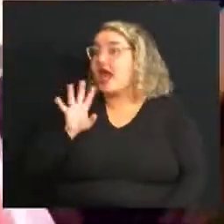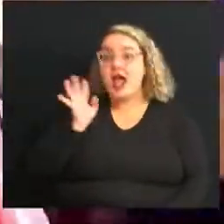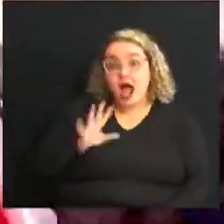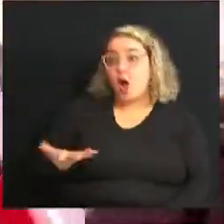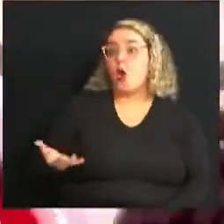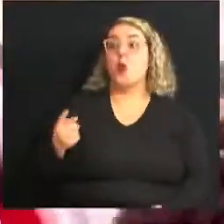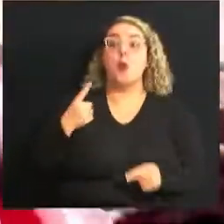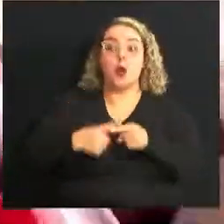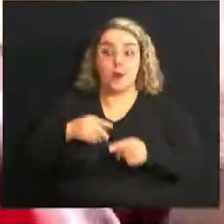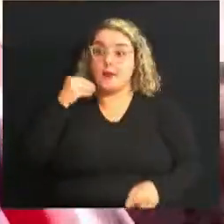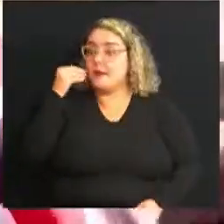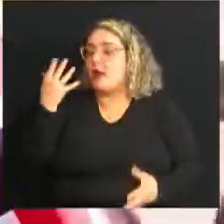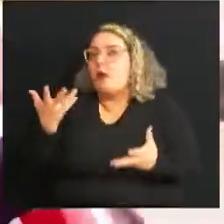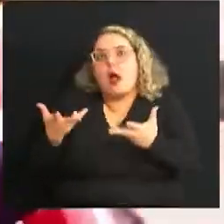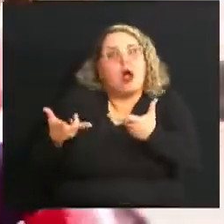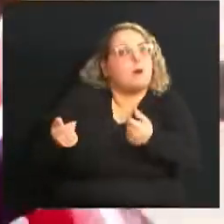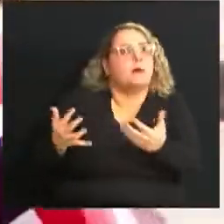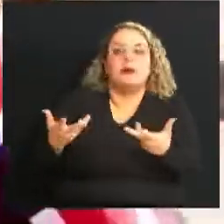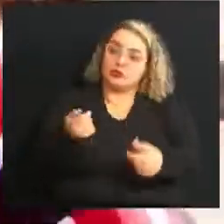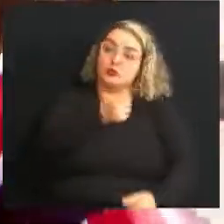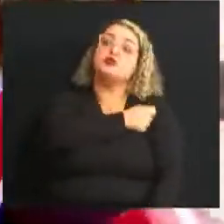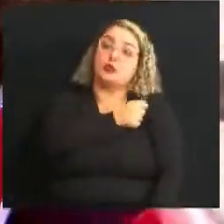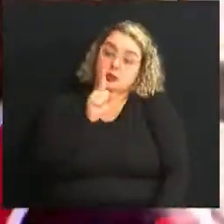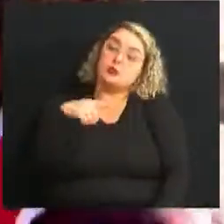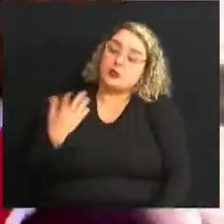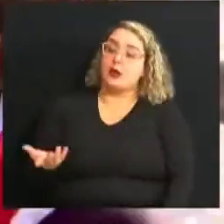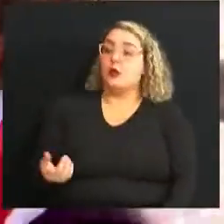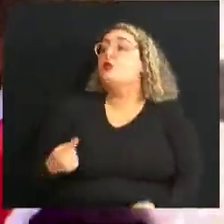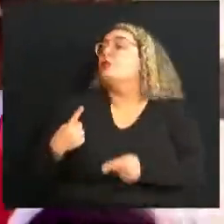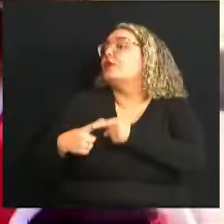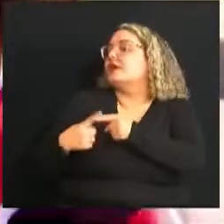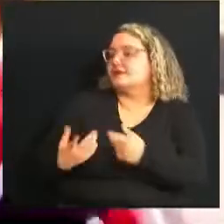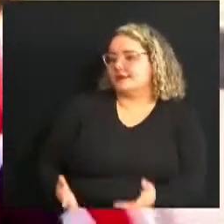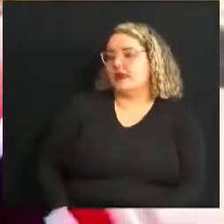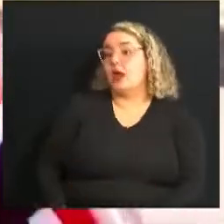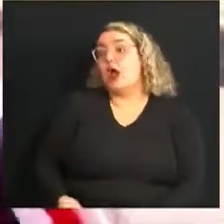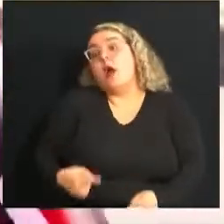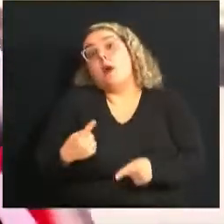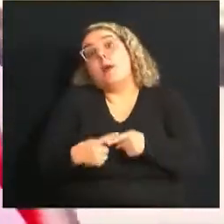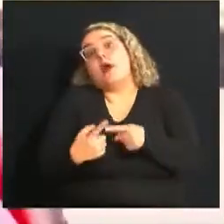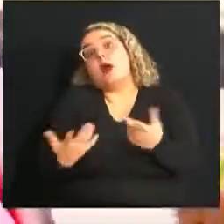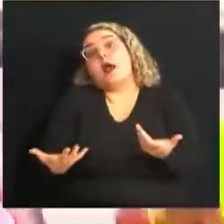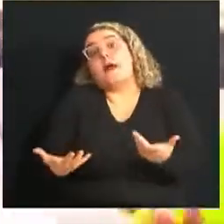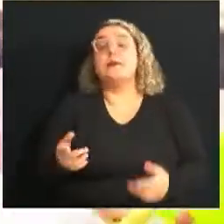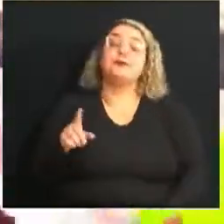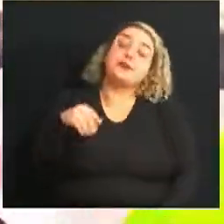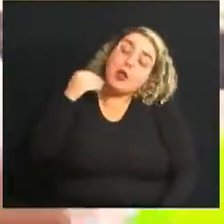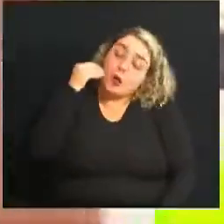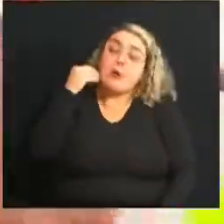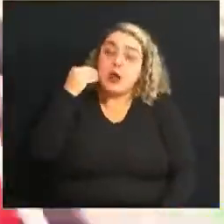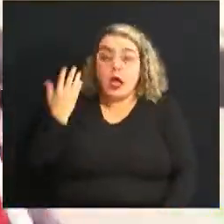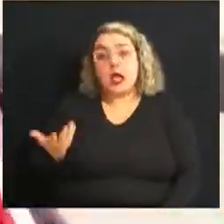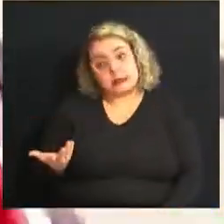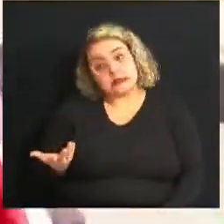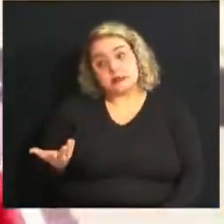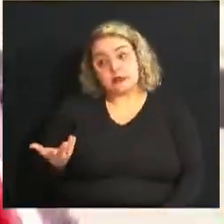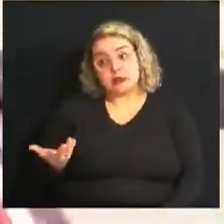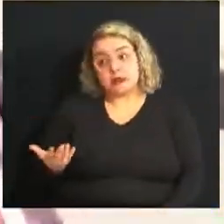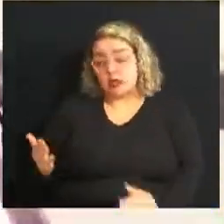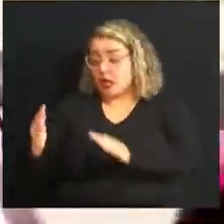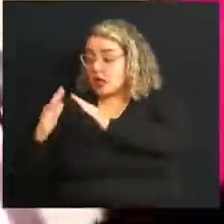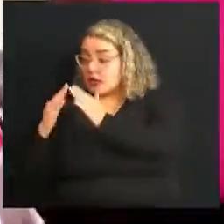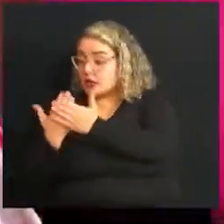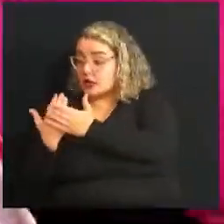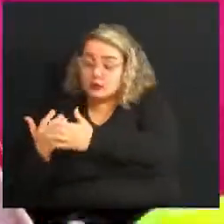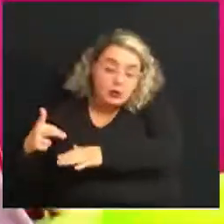experiência incrível para todos os alunos, né? O quê? Por conta que é uma experiência onde a gente sai da escola, a gente vê